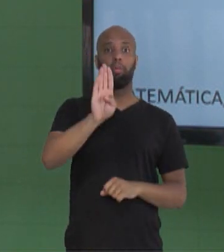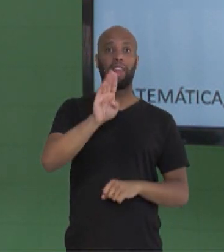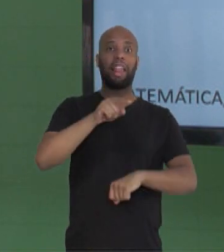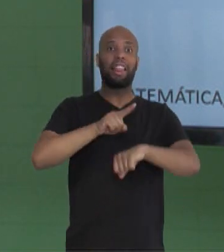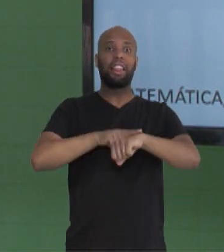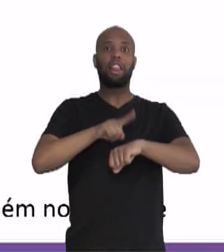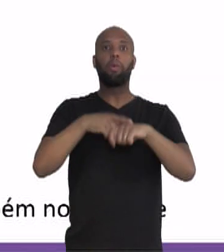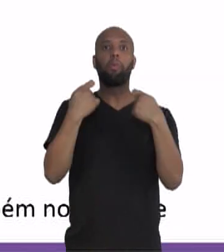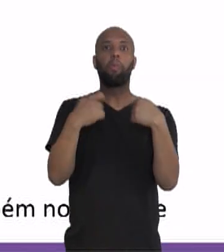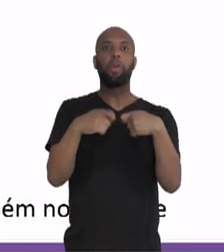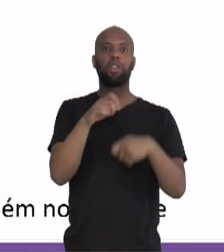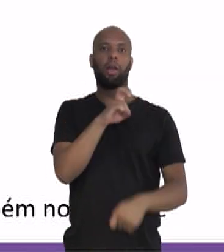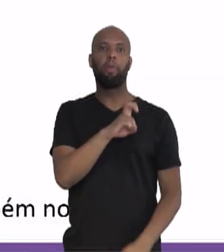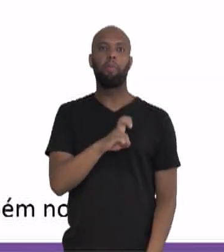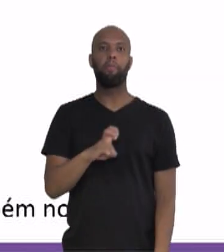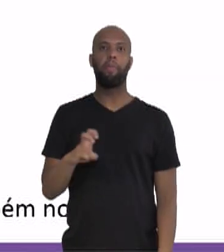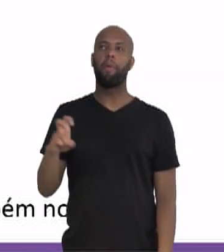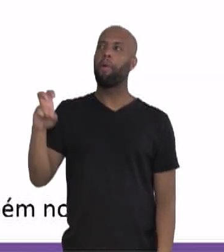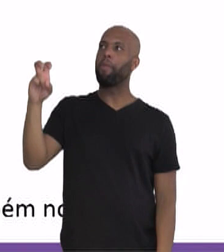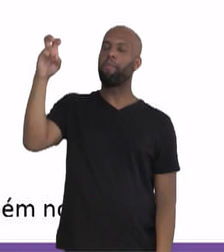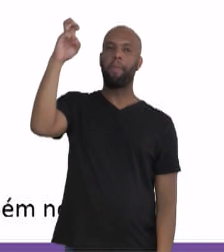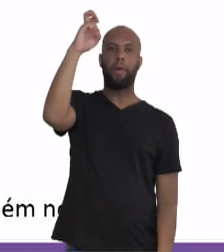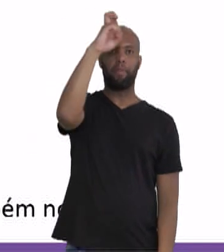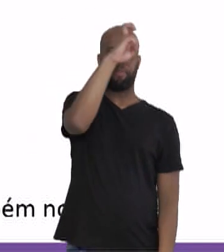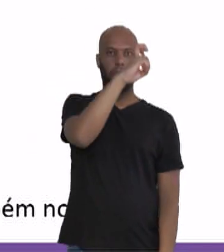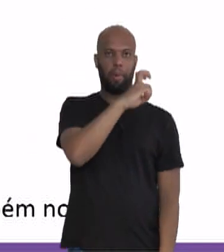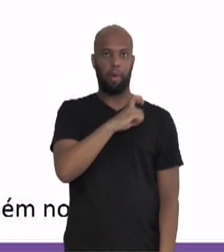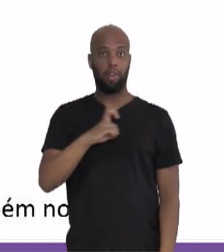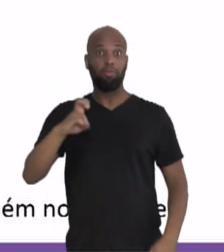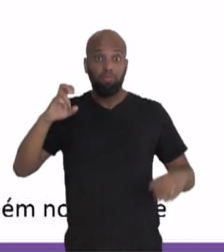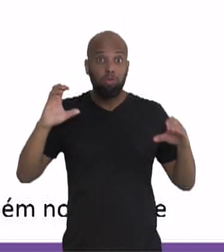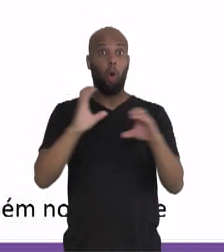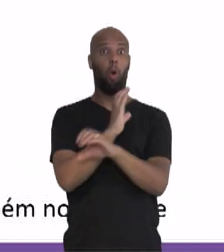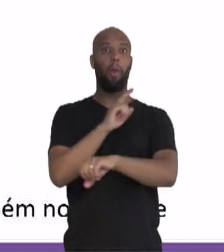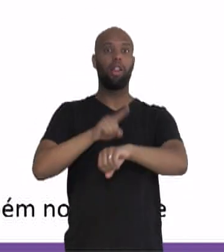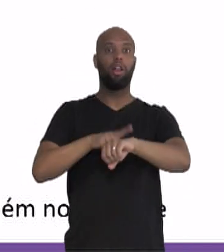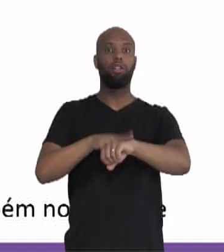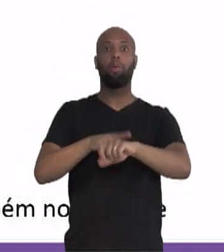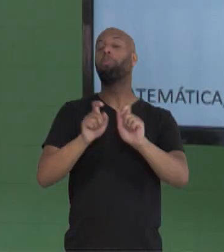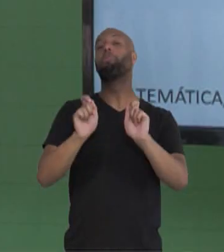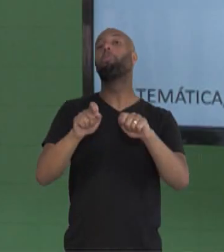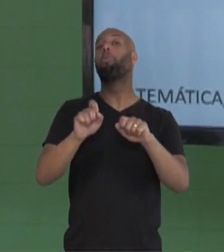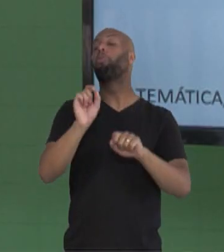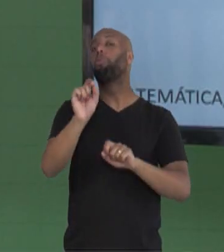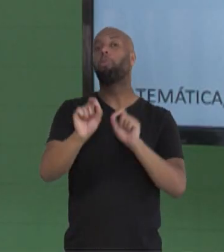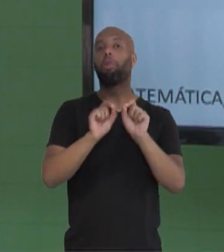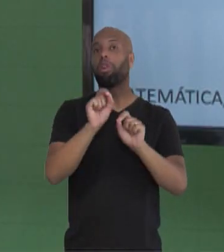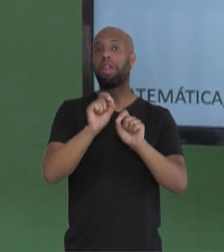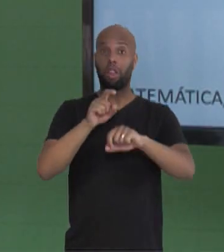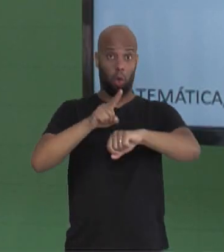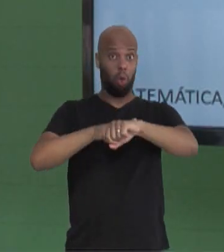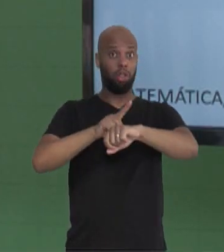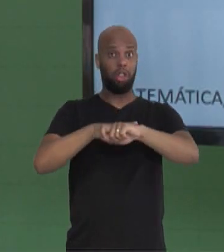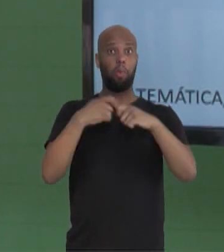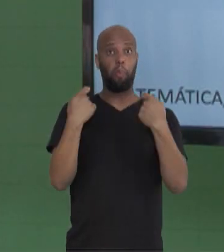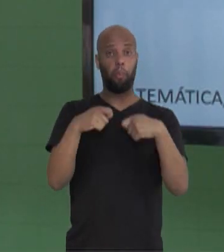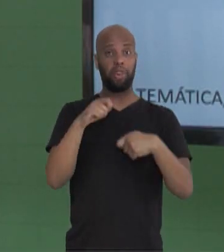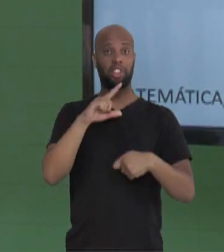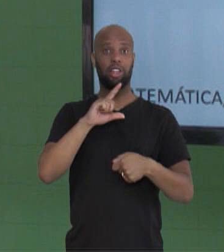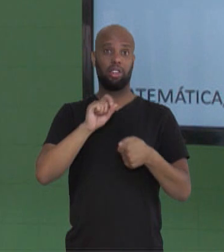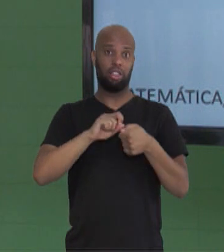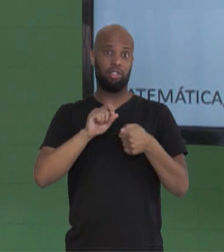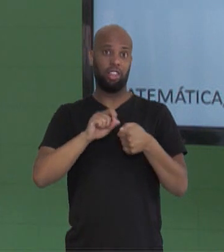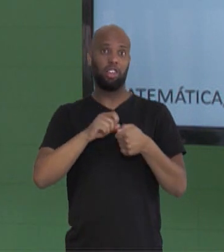tempo necessário para a roda gigante dar uma volta completa? Aqui na questão do tempo, vai ter que fazer duas continhas e